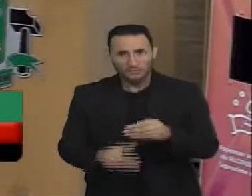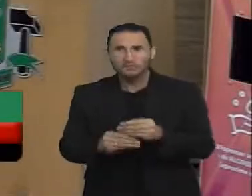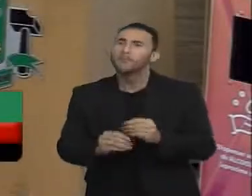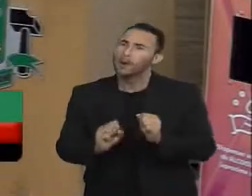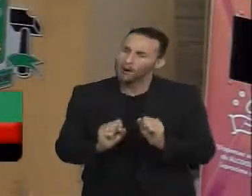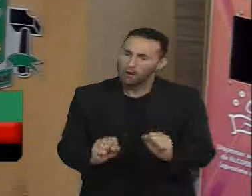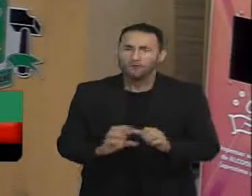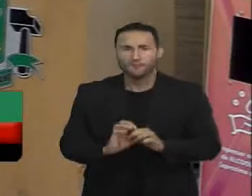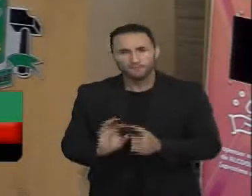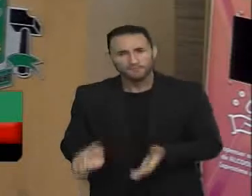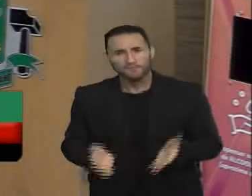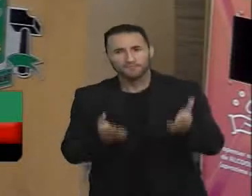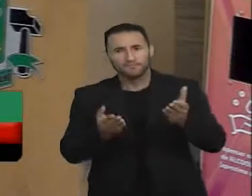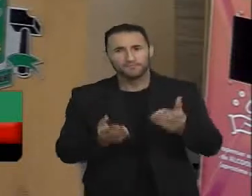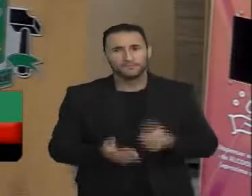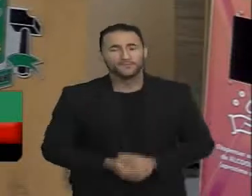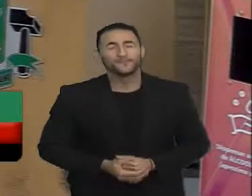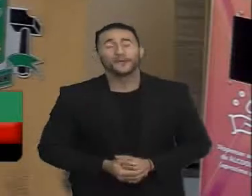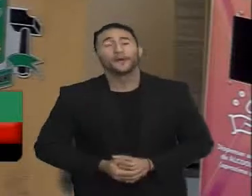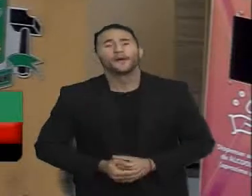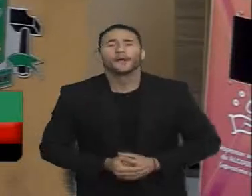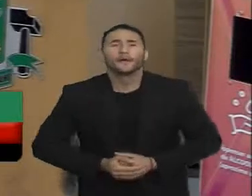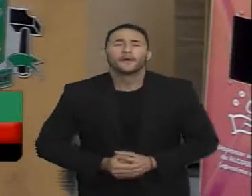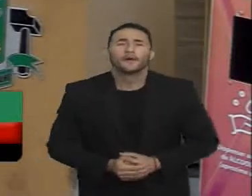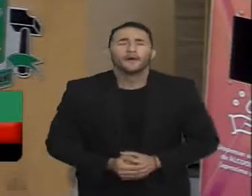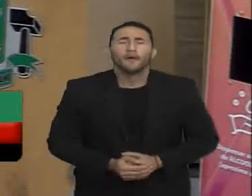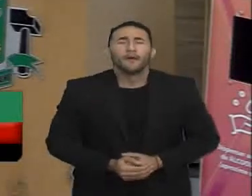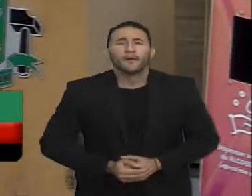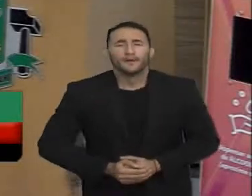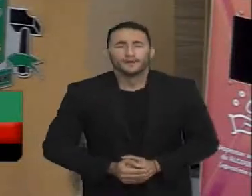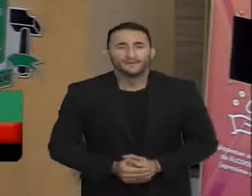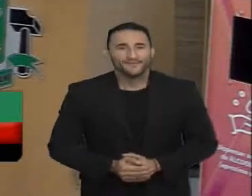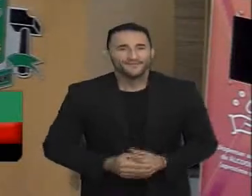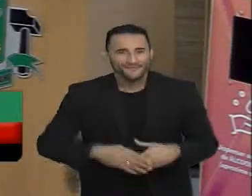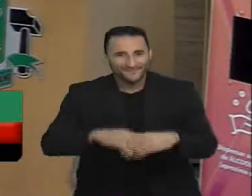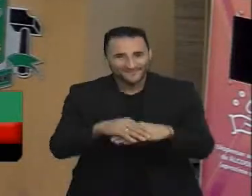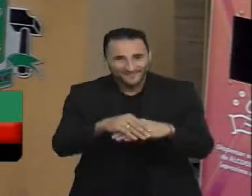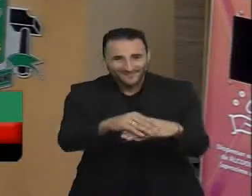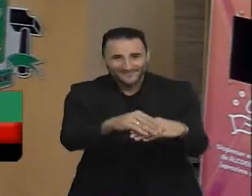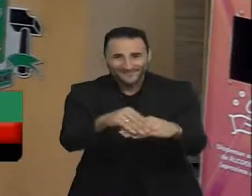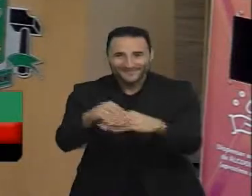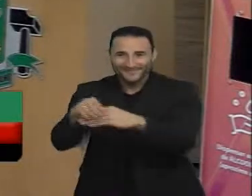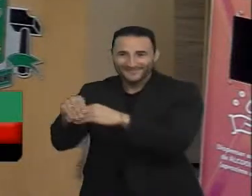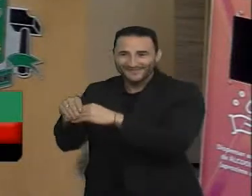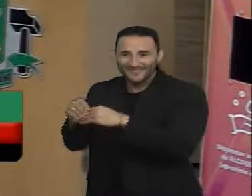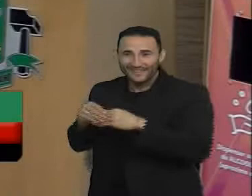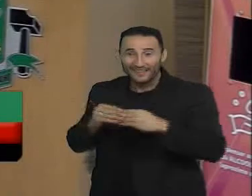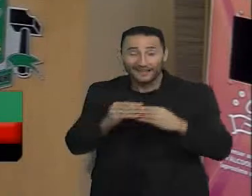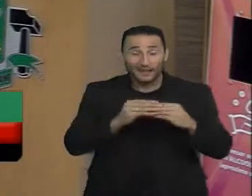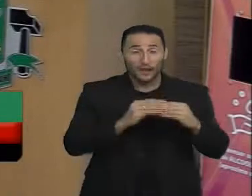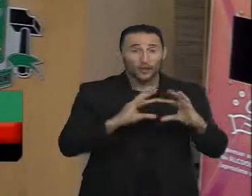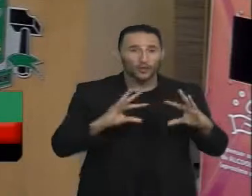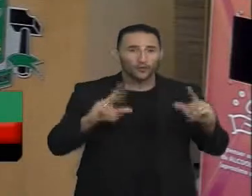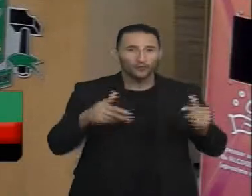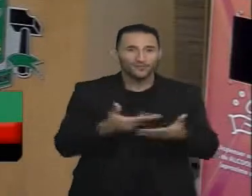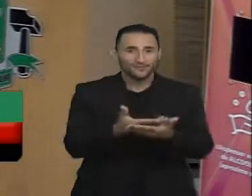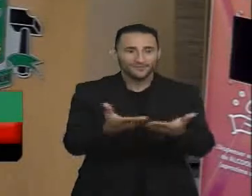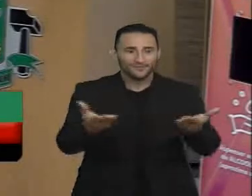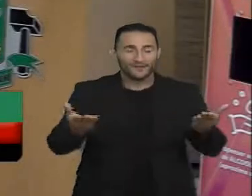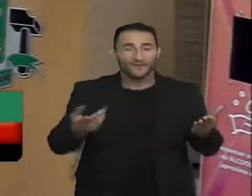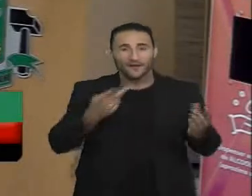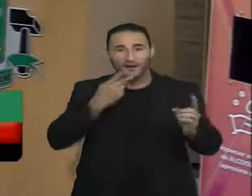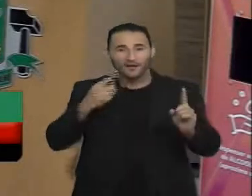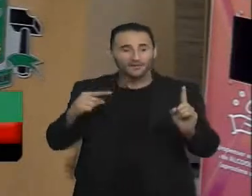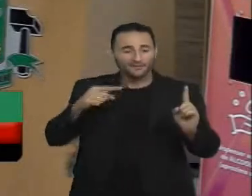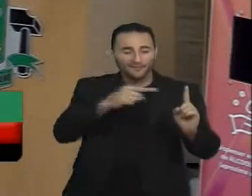parte, Laércio. Queria cumprimentar a todos da casa. Mas, falando do Antônio César,